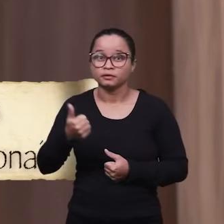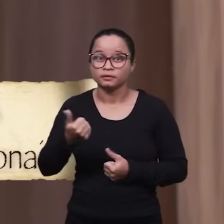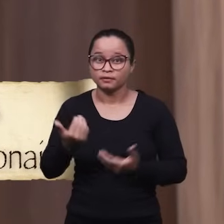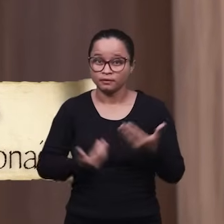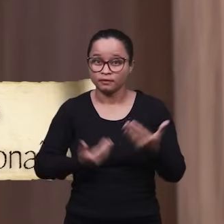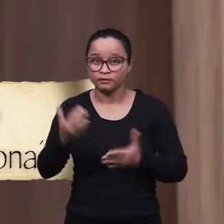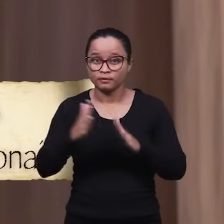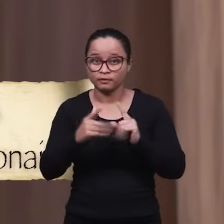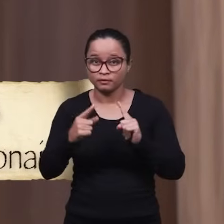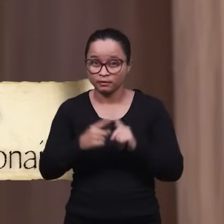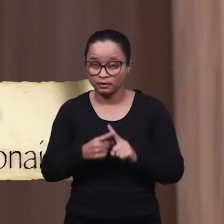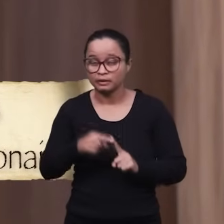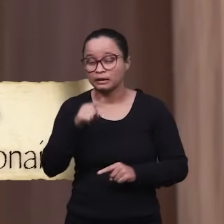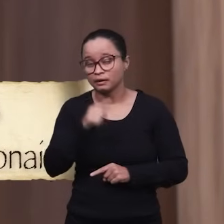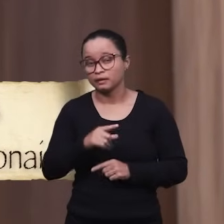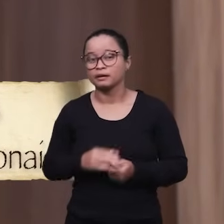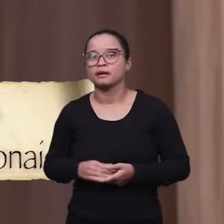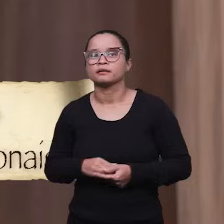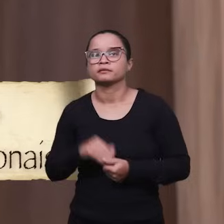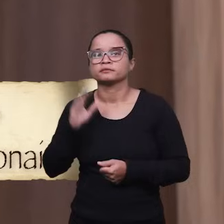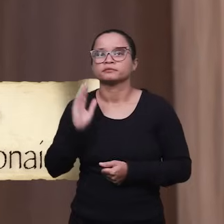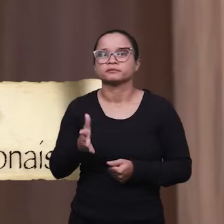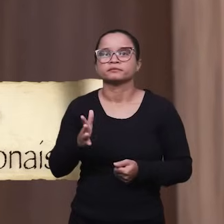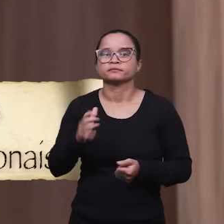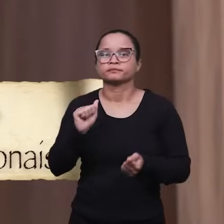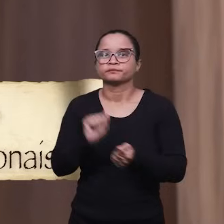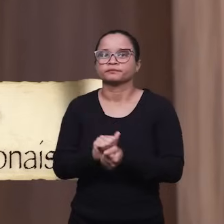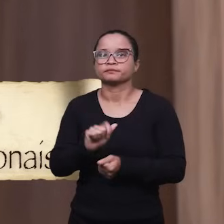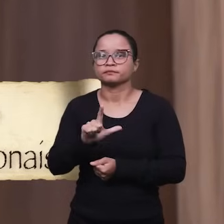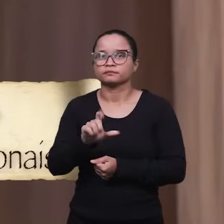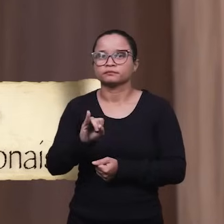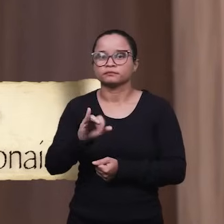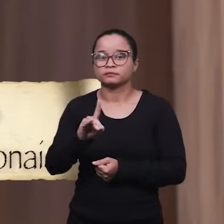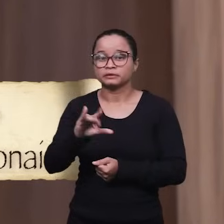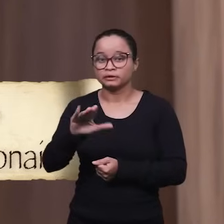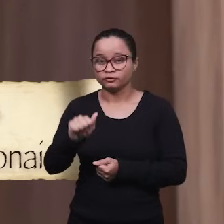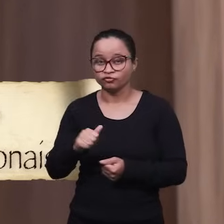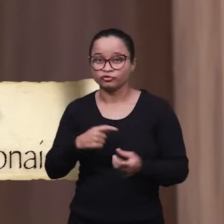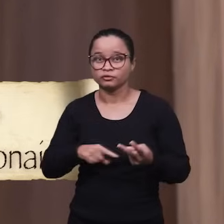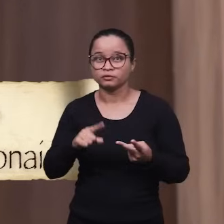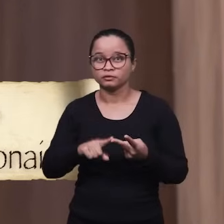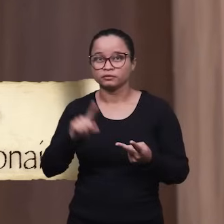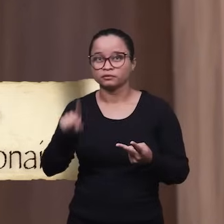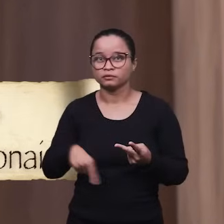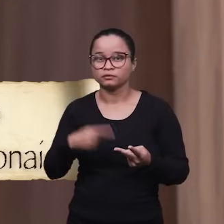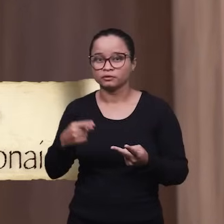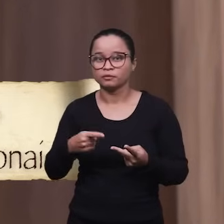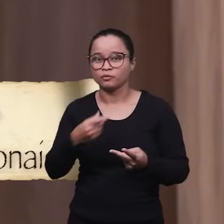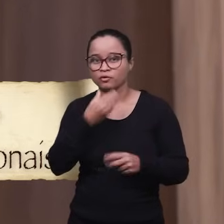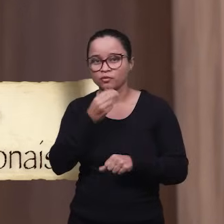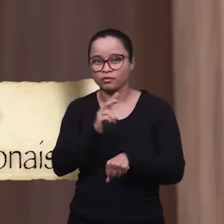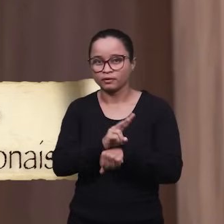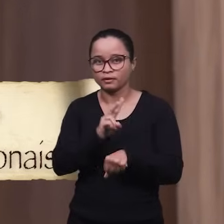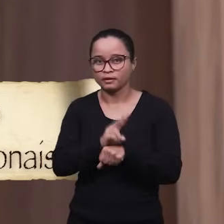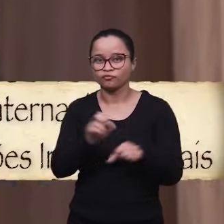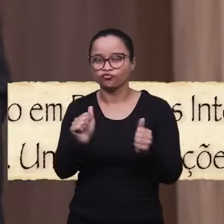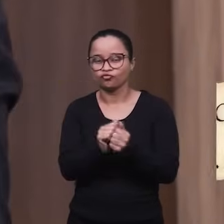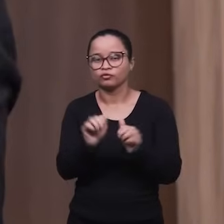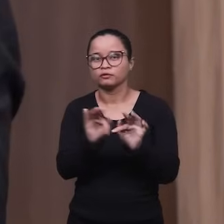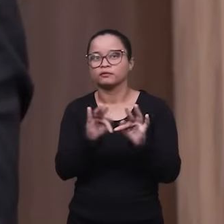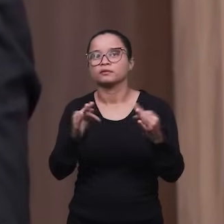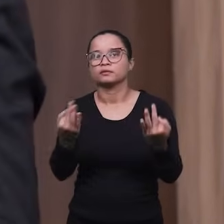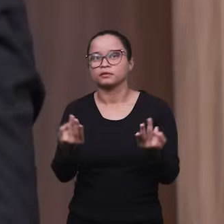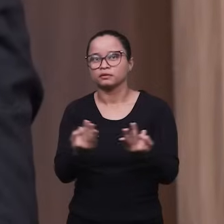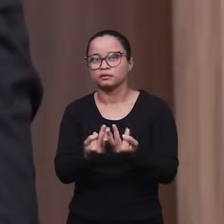Filipos estavam já, né, integrando. Lídia, primeiramente, depois o carcereiro, a sua família,